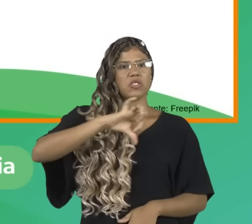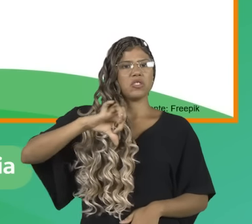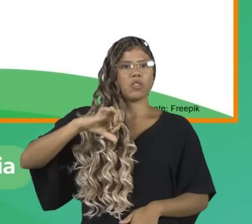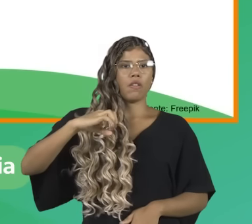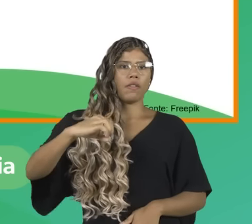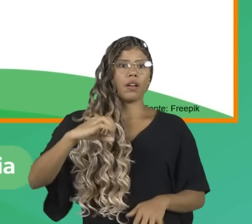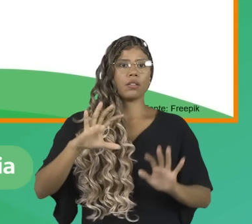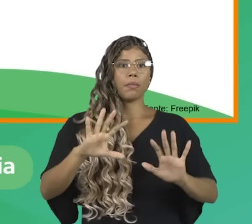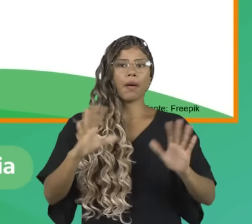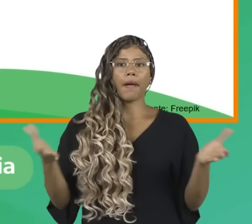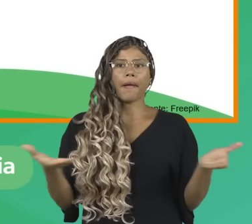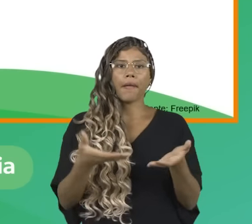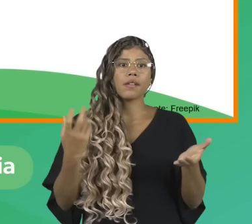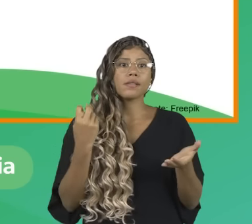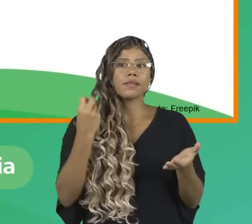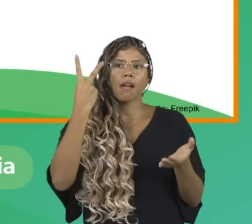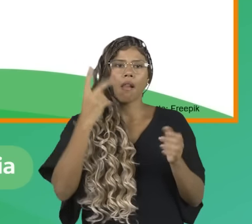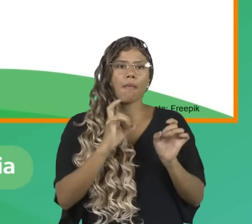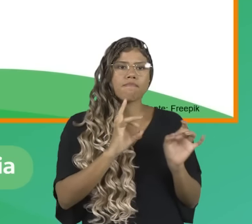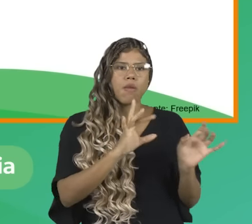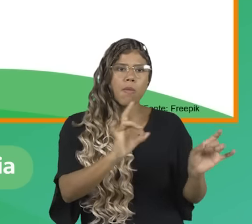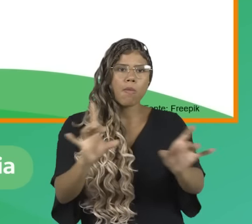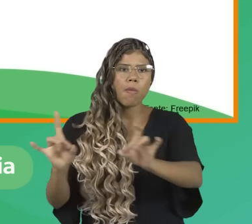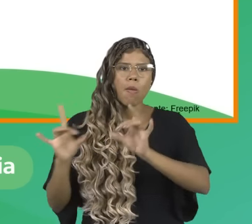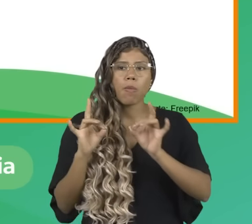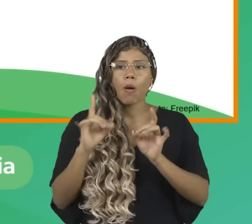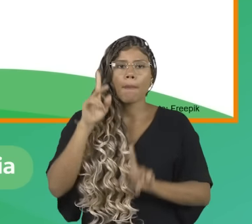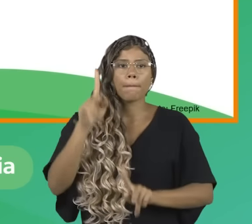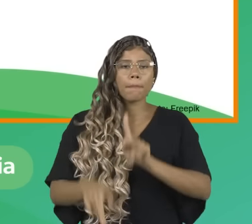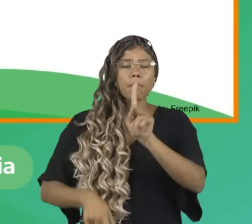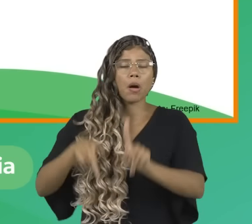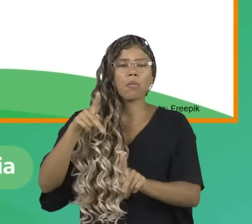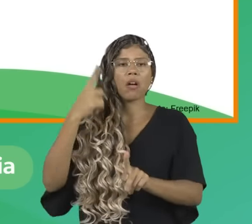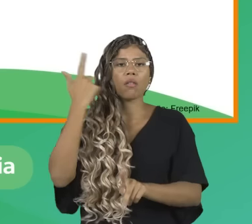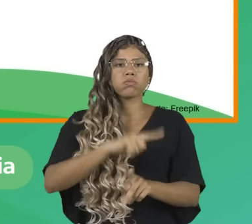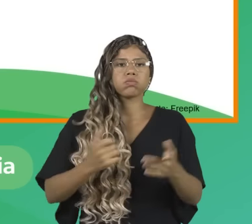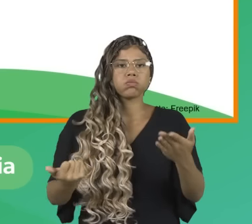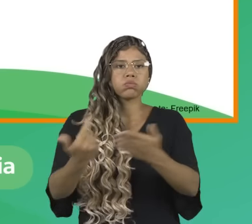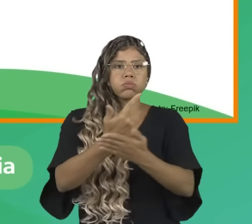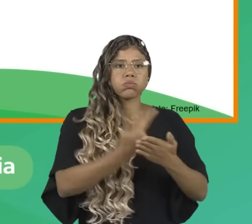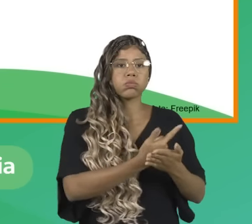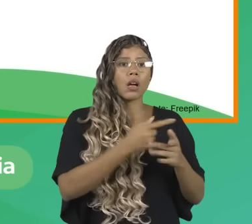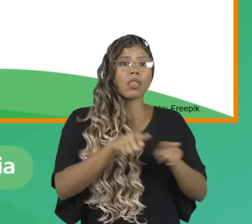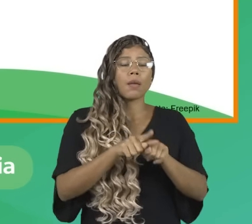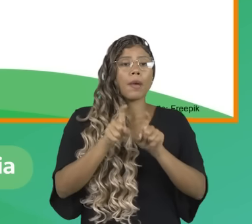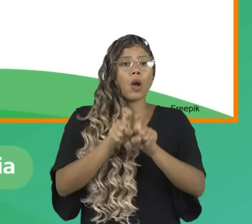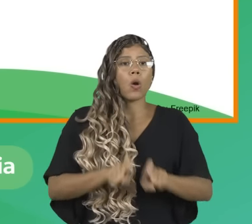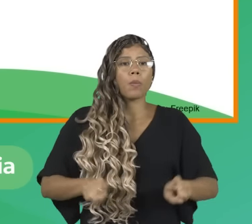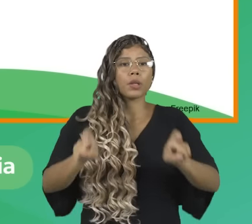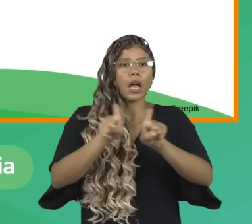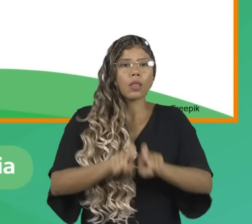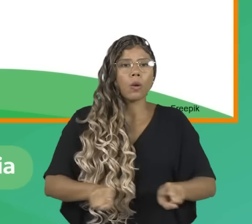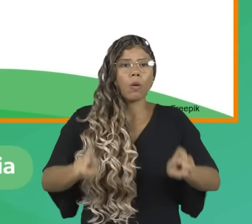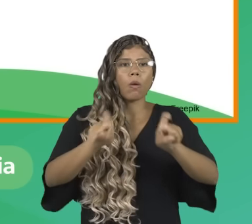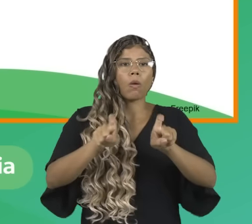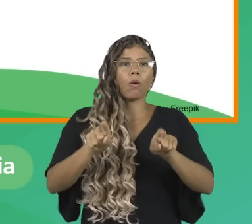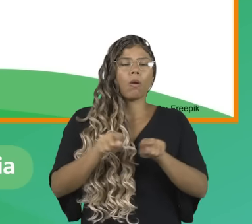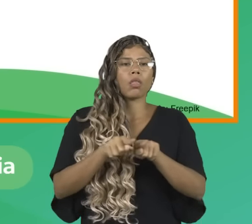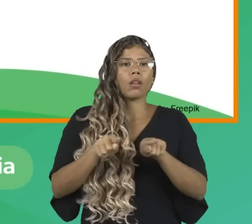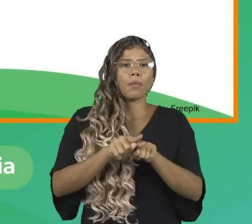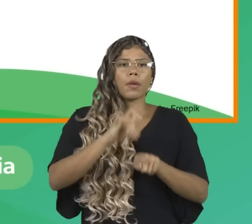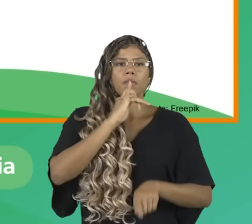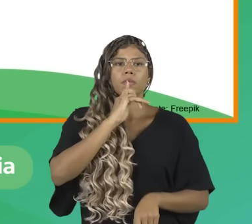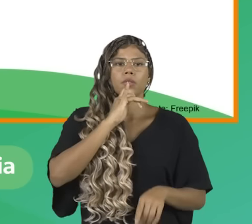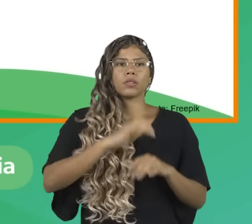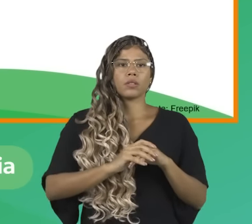a isso no seu dia a dia, os computadores que foram se tornando cada vez mais acessíveis, até passando por geladeiras